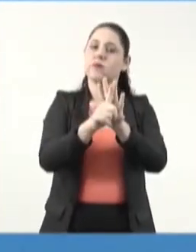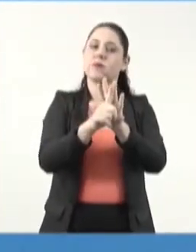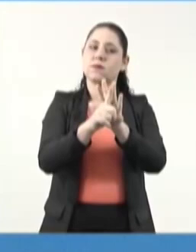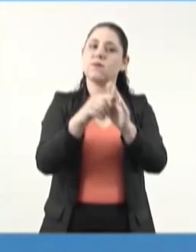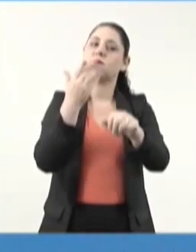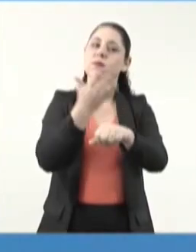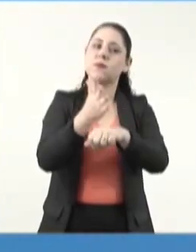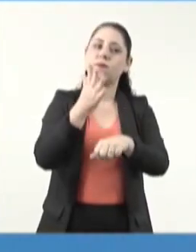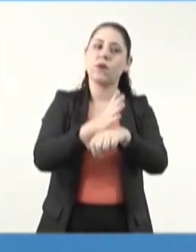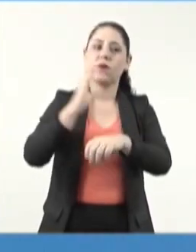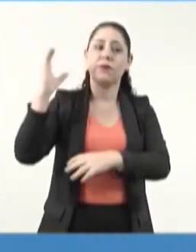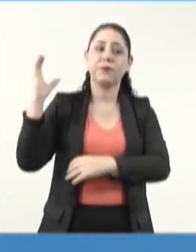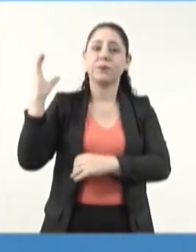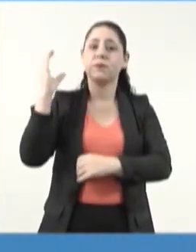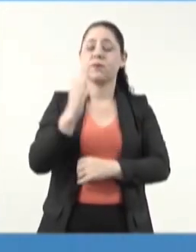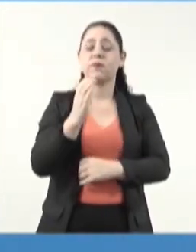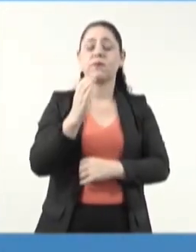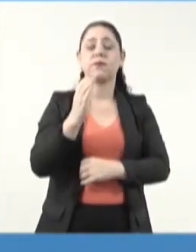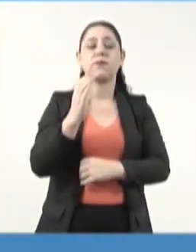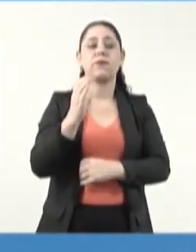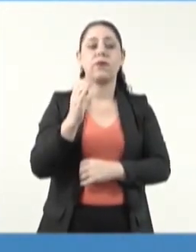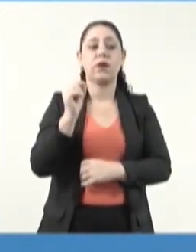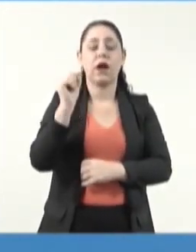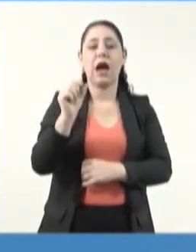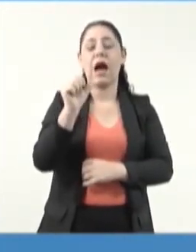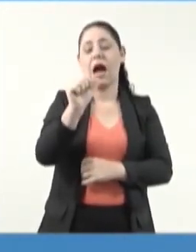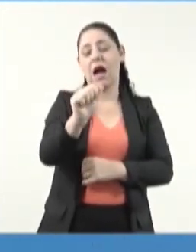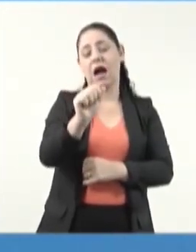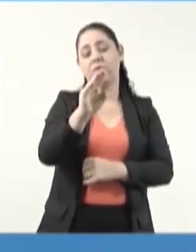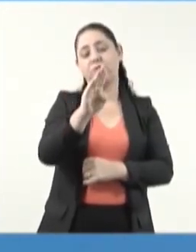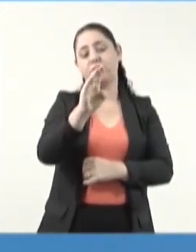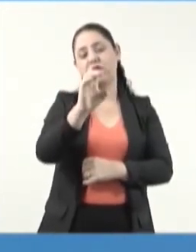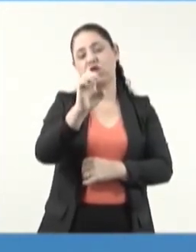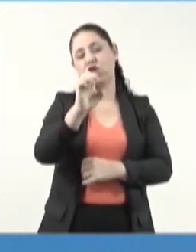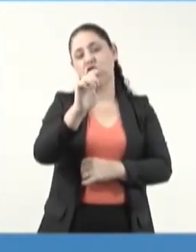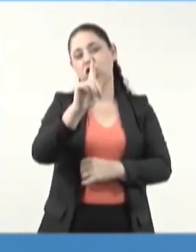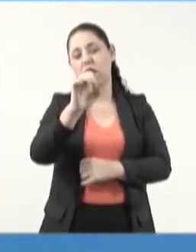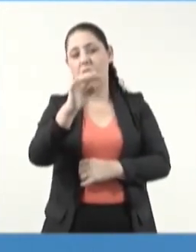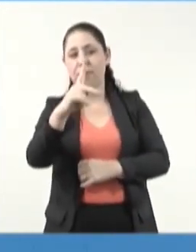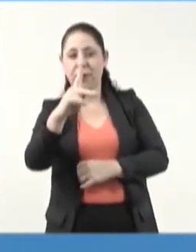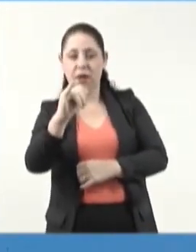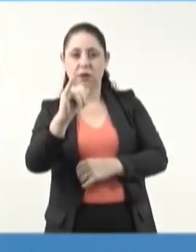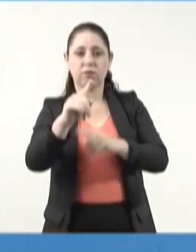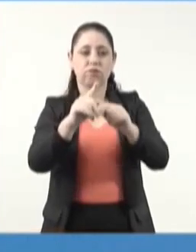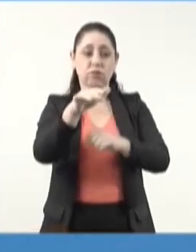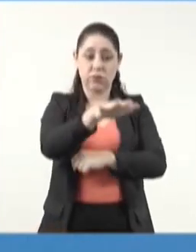contra a prática do crime de abigeato contra propriedades rurais desta área